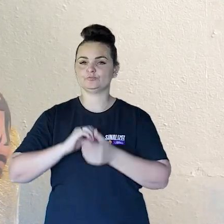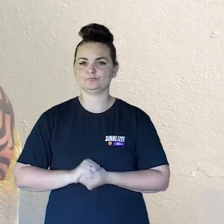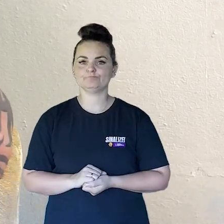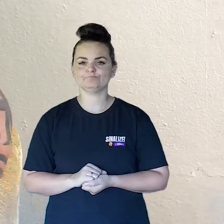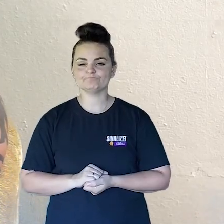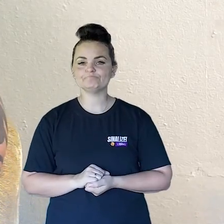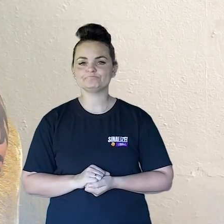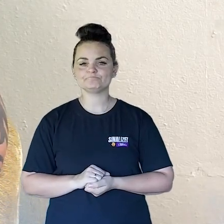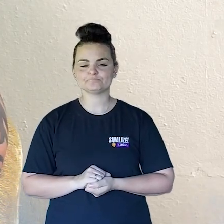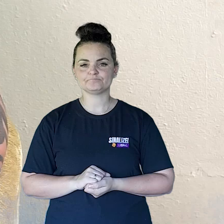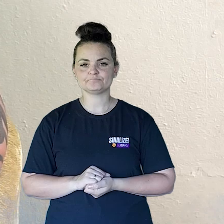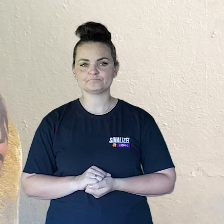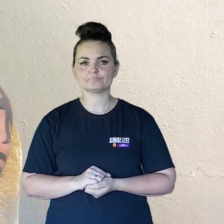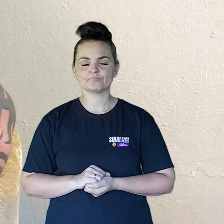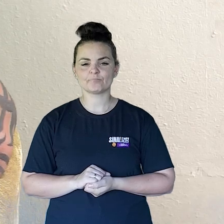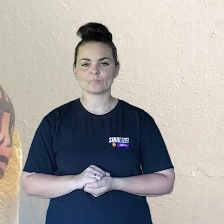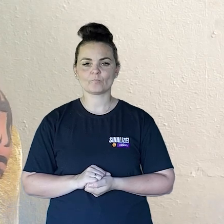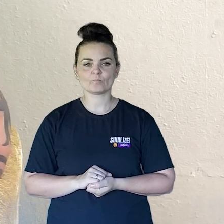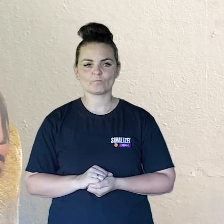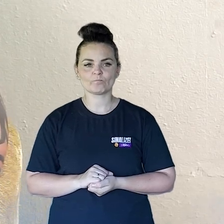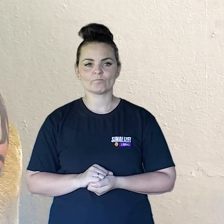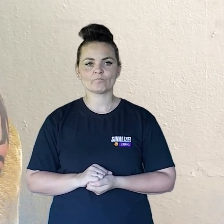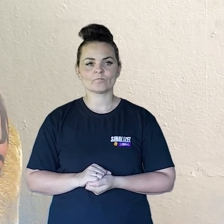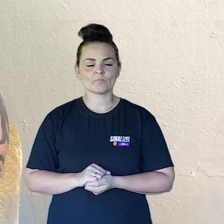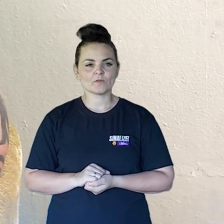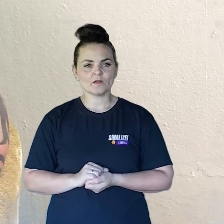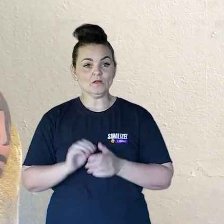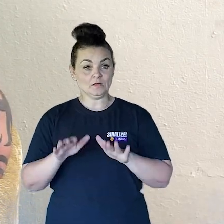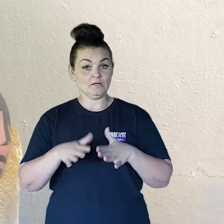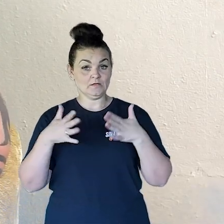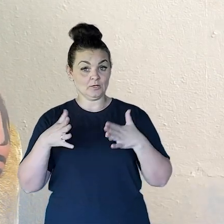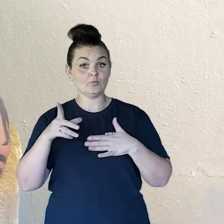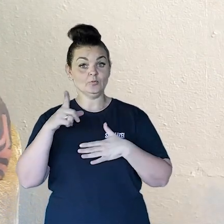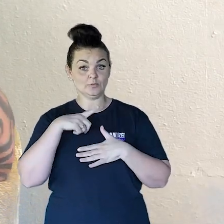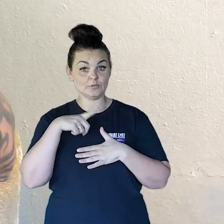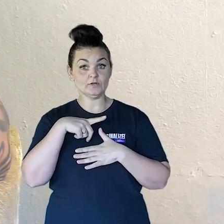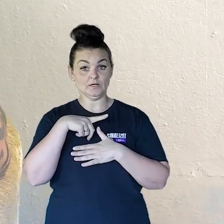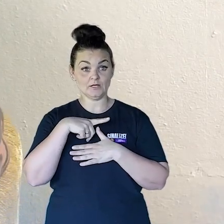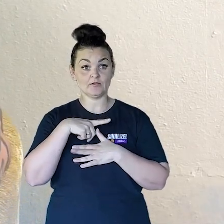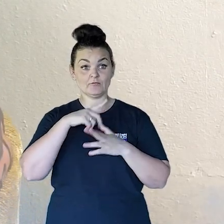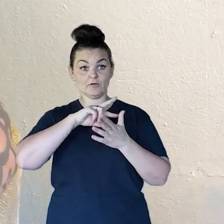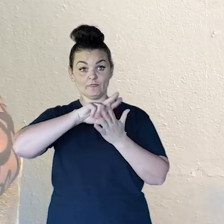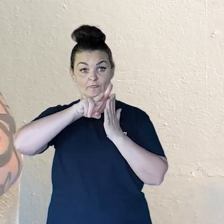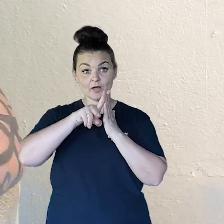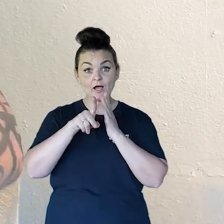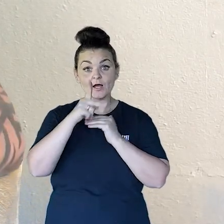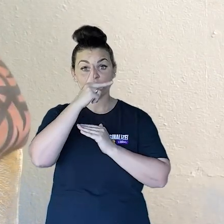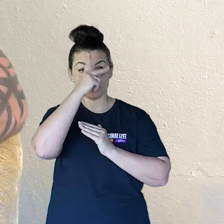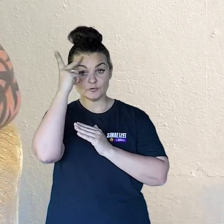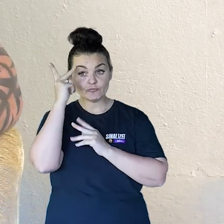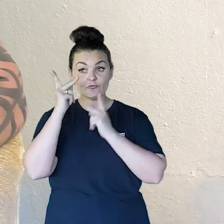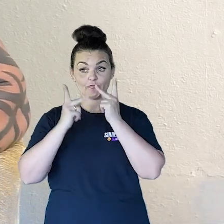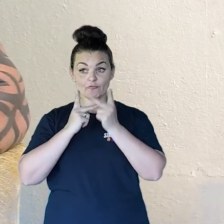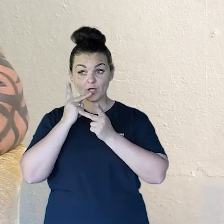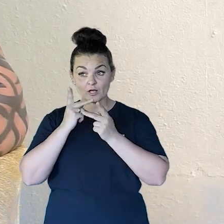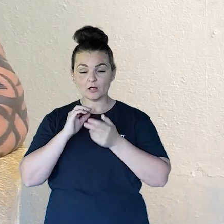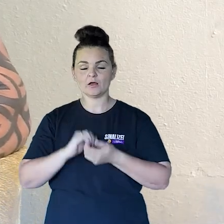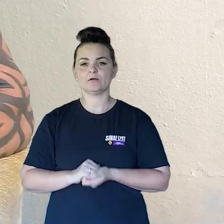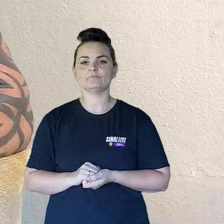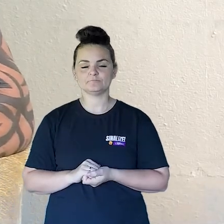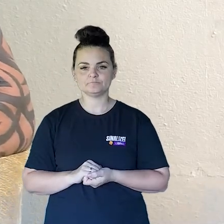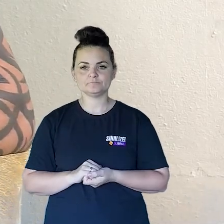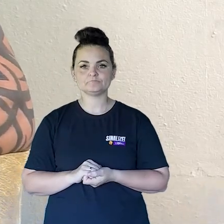isso, houve um clamor muito grande em cima disso, a prisão que nós fizemos, enfim. E posterior a